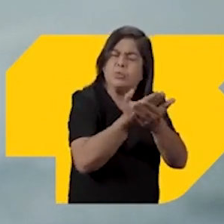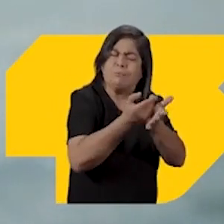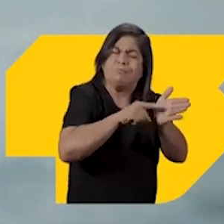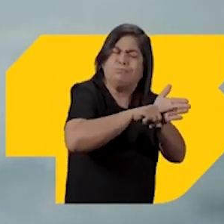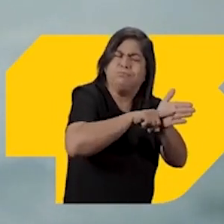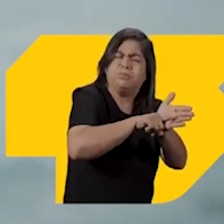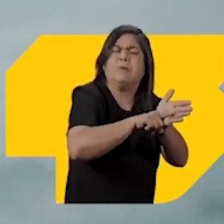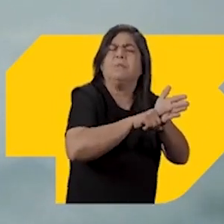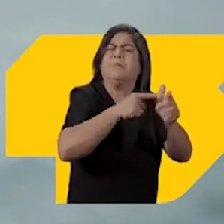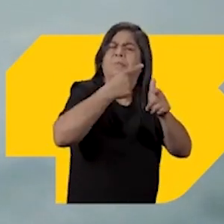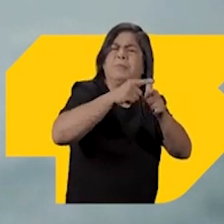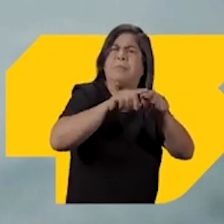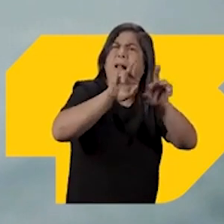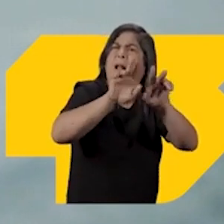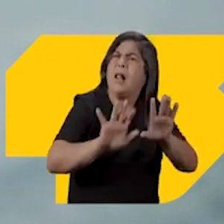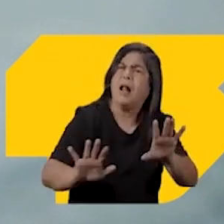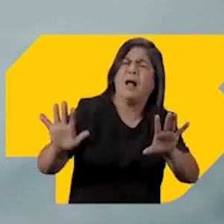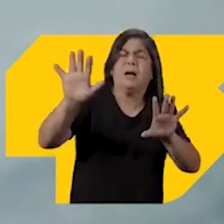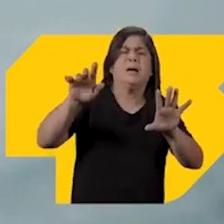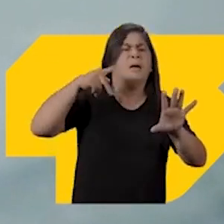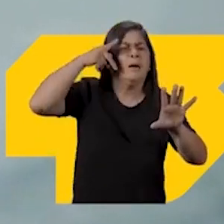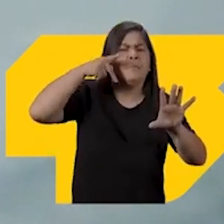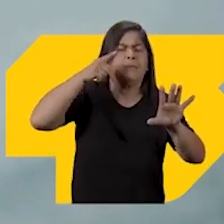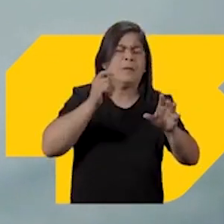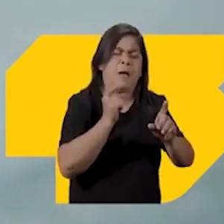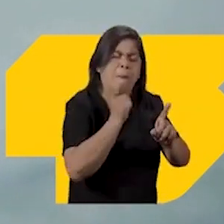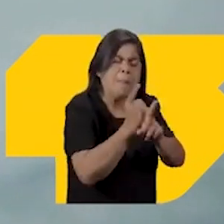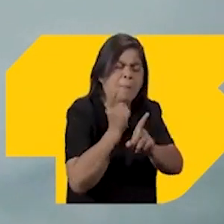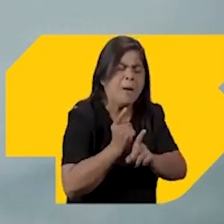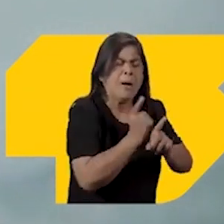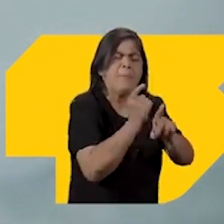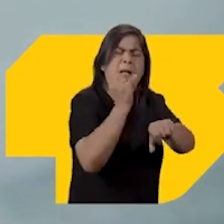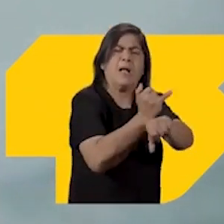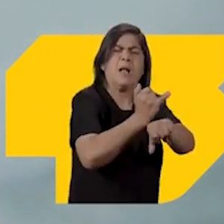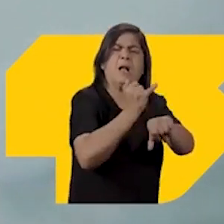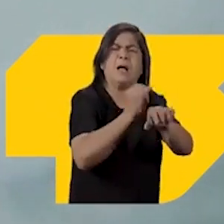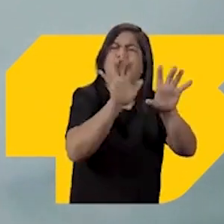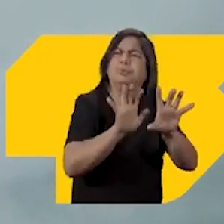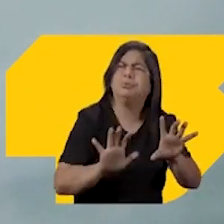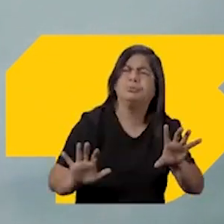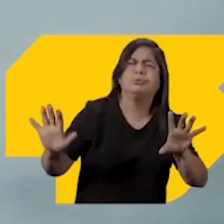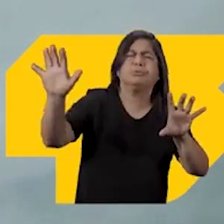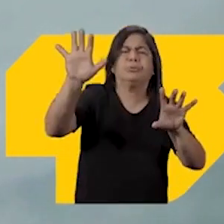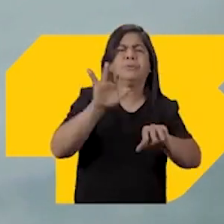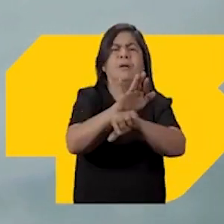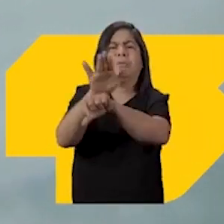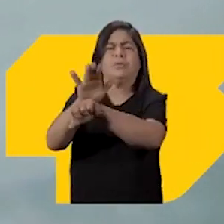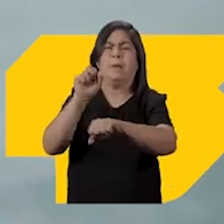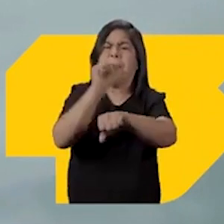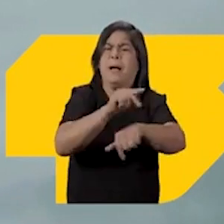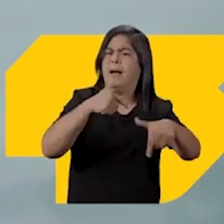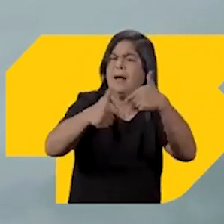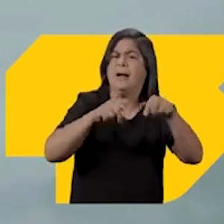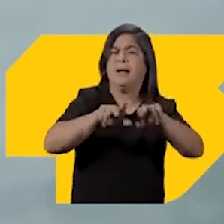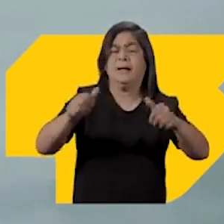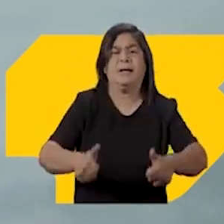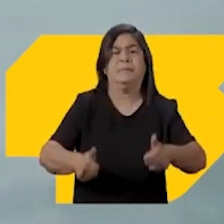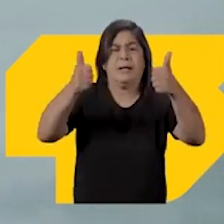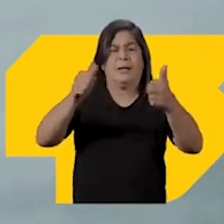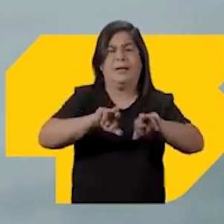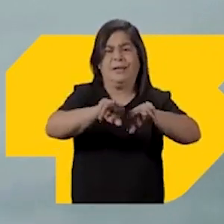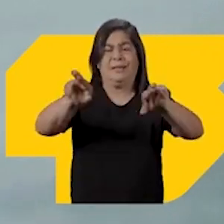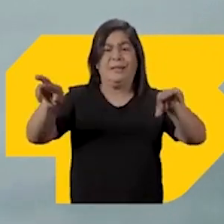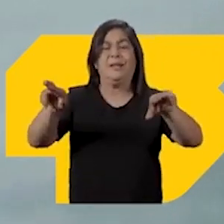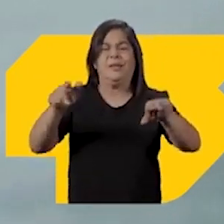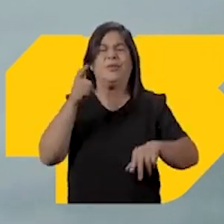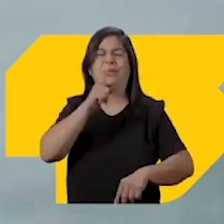plano. Juntos, estudamos os problemas da Paraíba para encontrar uma ação que fosse inteligente, que atuasse em várias frentes para ajudar a